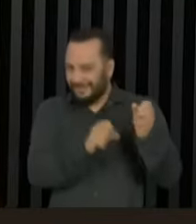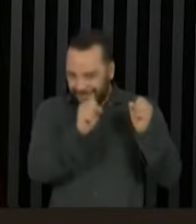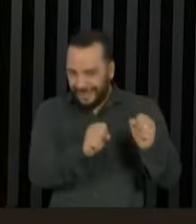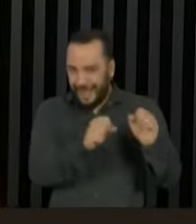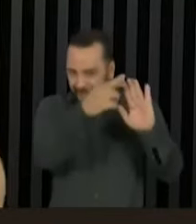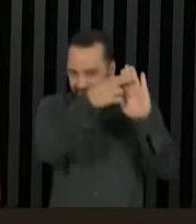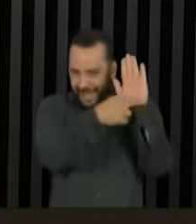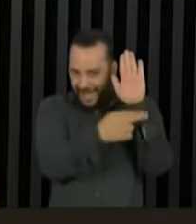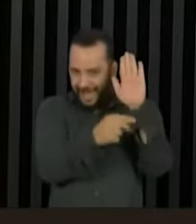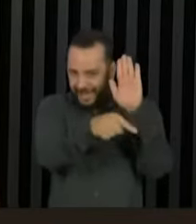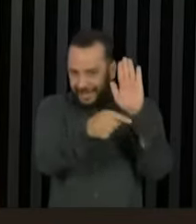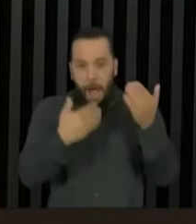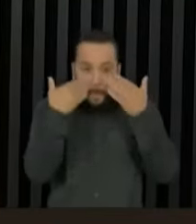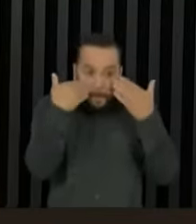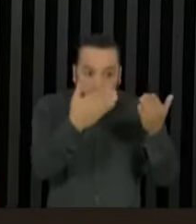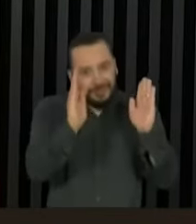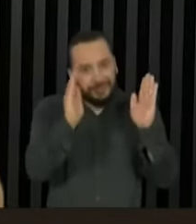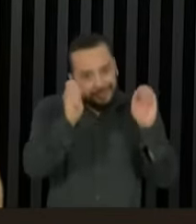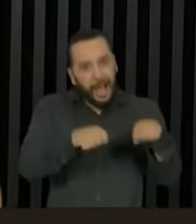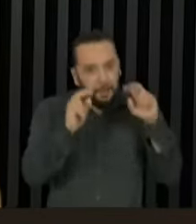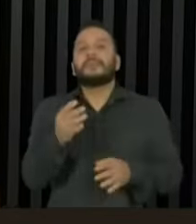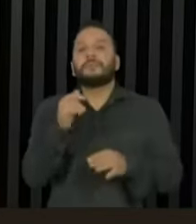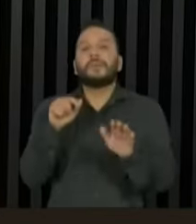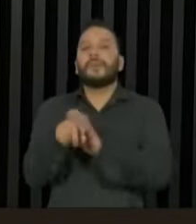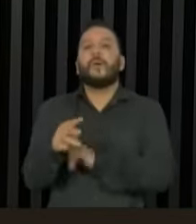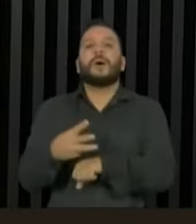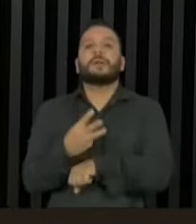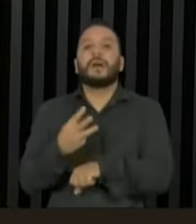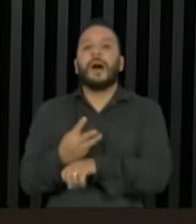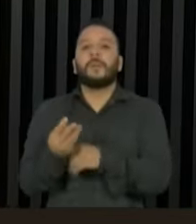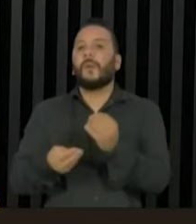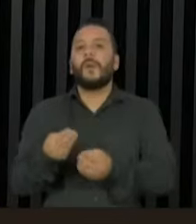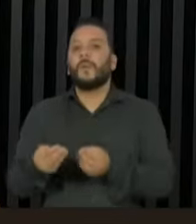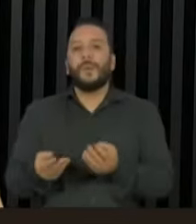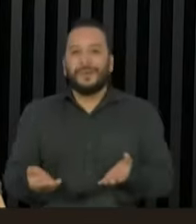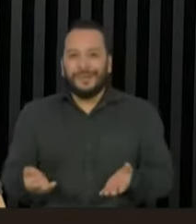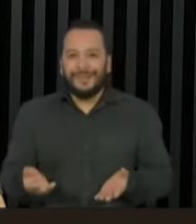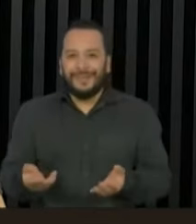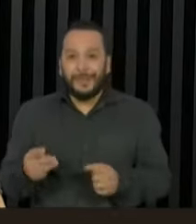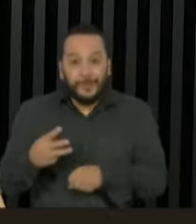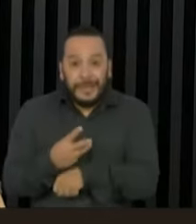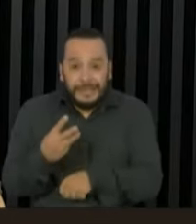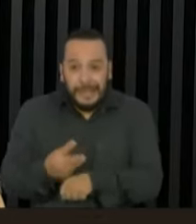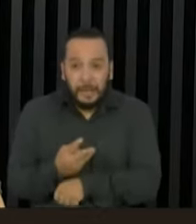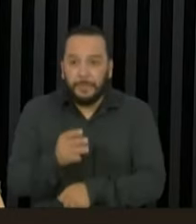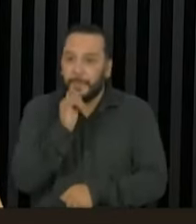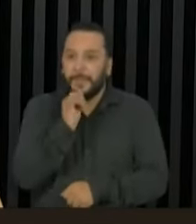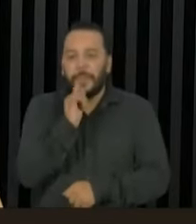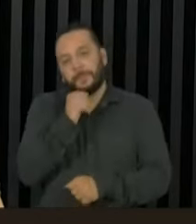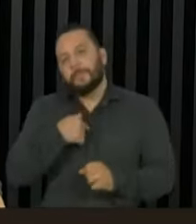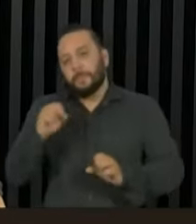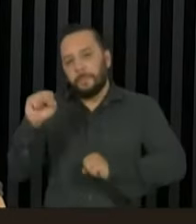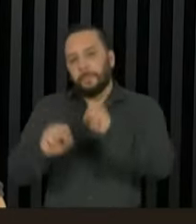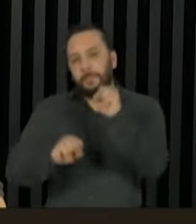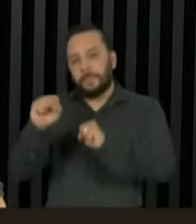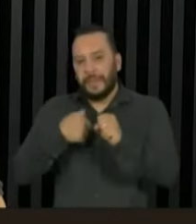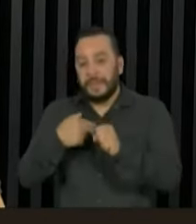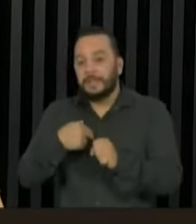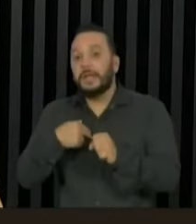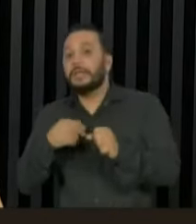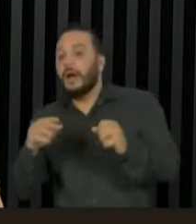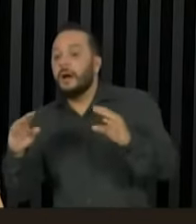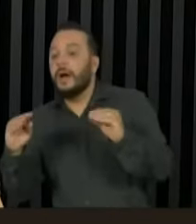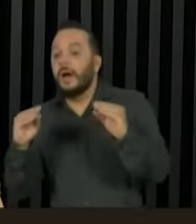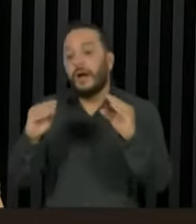mercê de regras ali existem regras agora e o WhatsApp até onde vai a possibilidade de uma empresa observar sua conversa